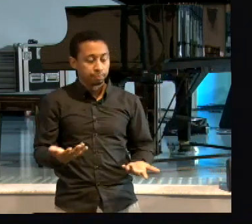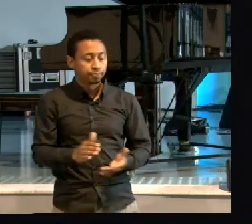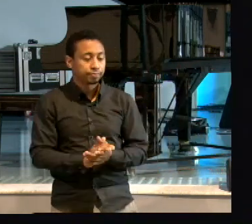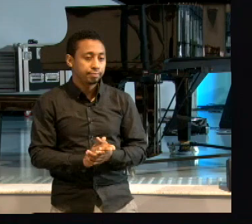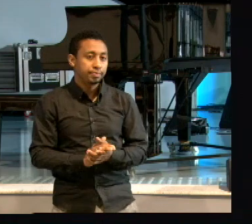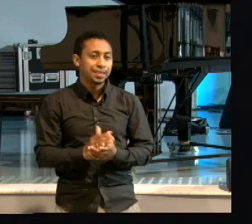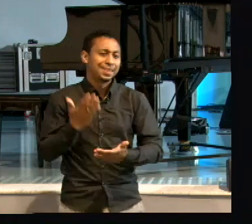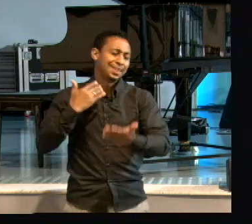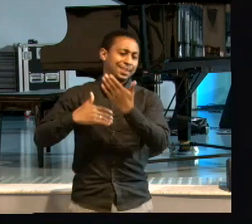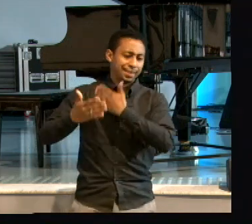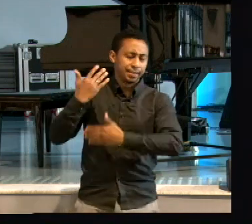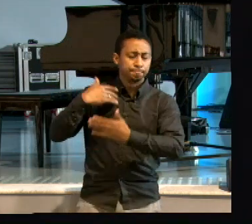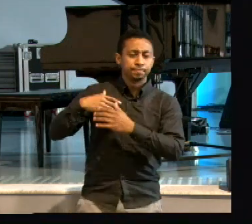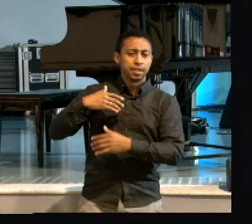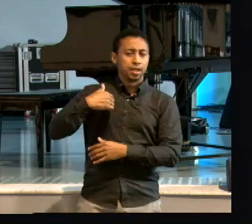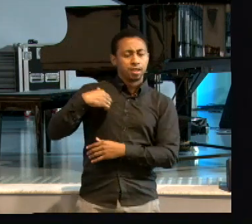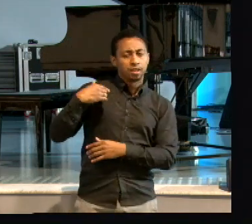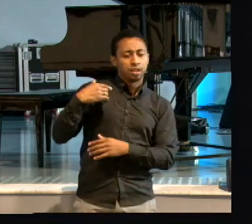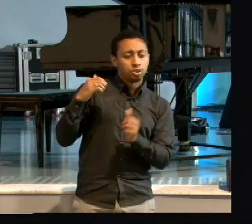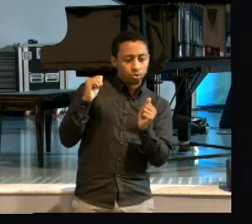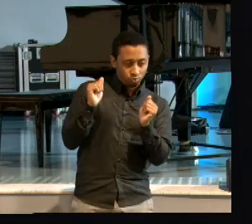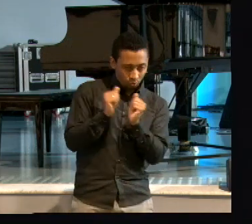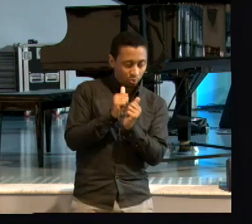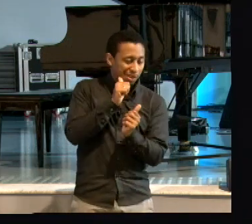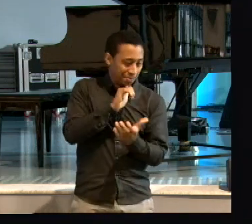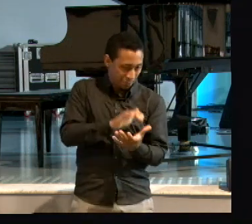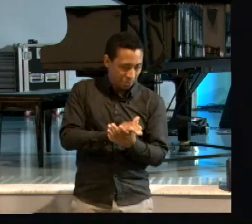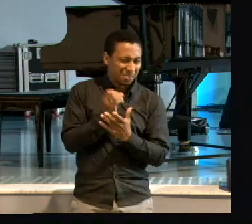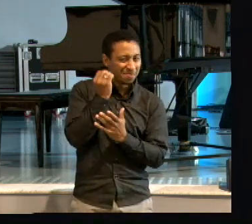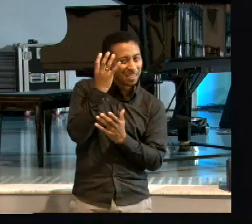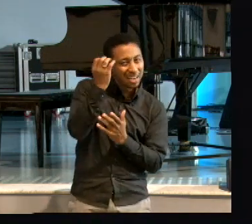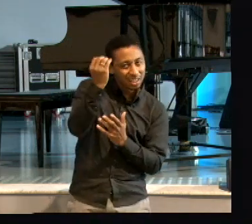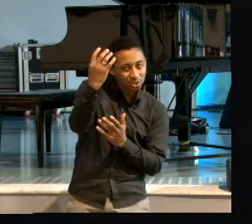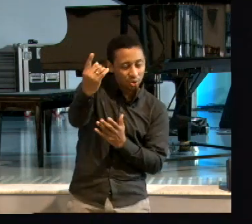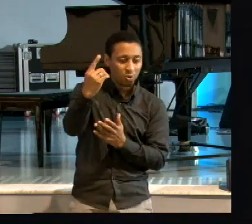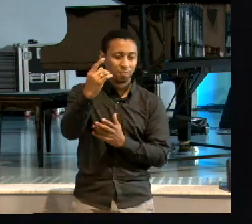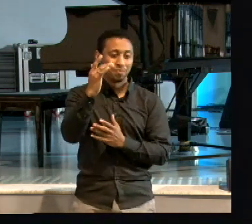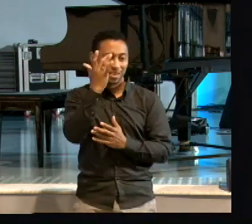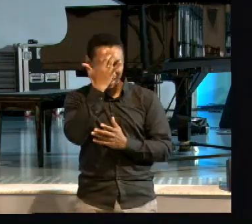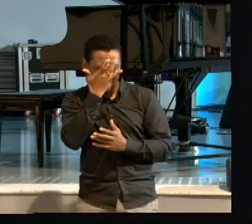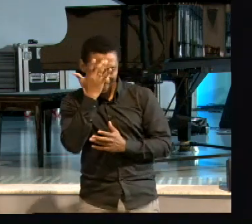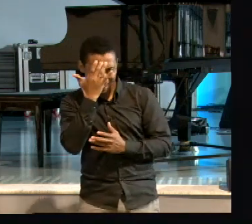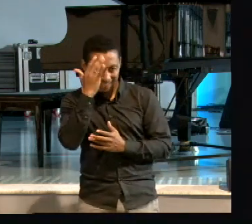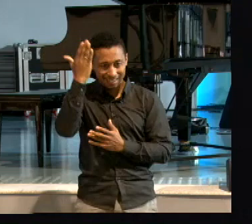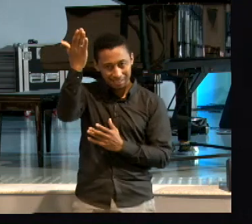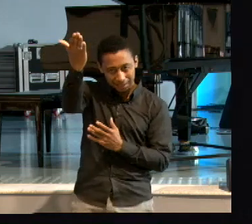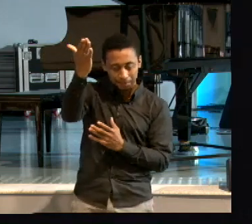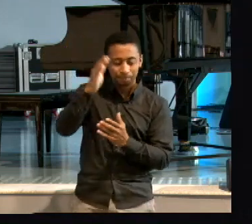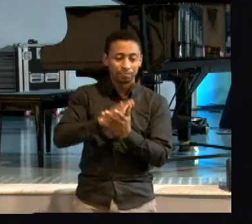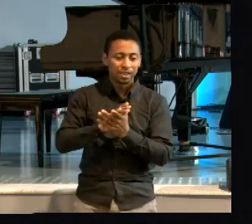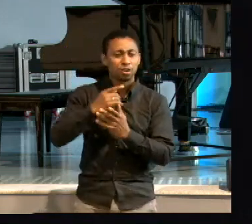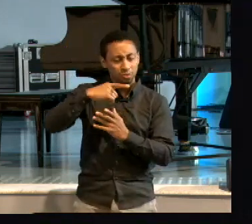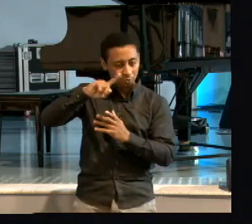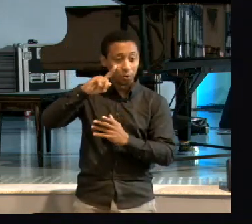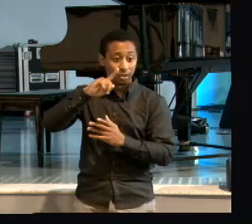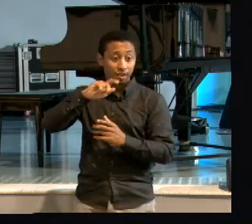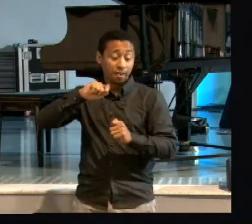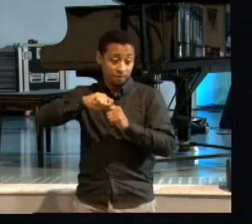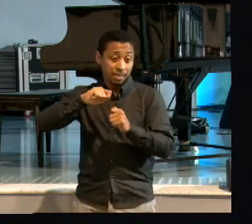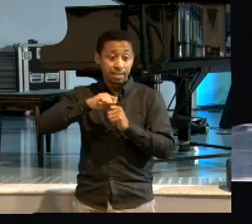uma viagem para a Índia. Fomos pregar em algumas igrejas de uma missão que nós apoiamos há muito